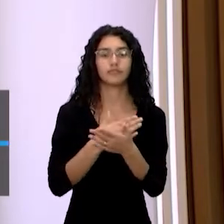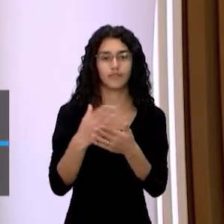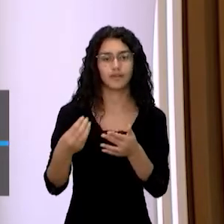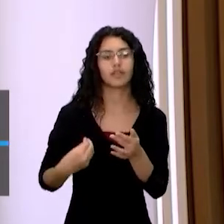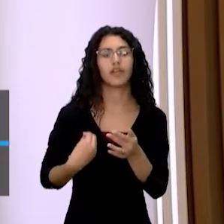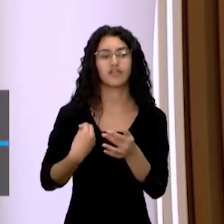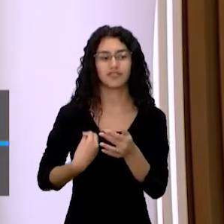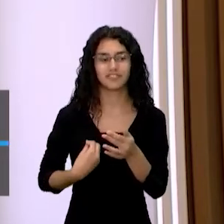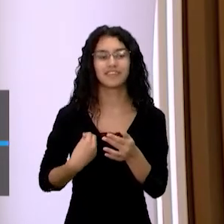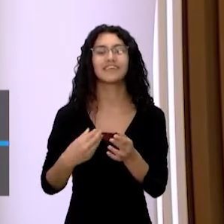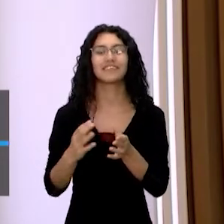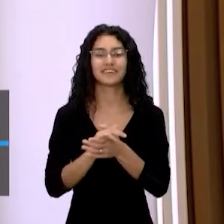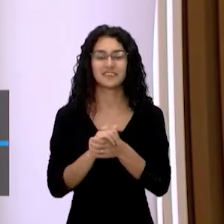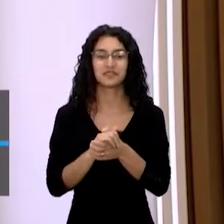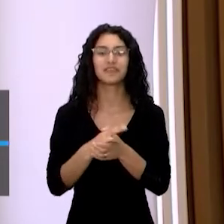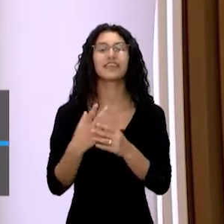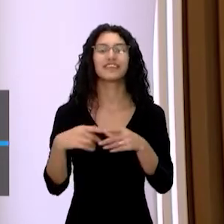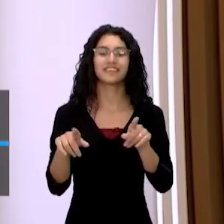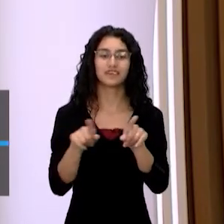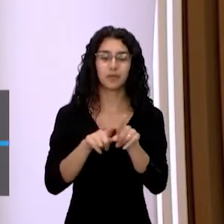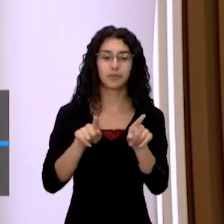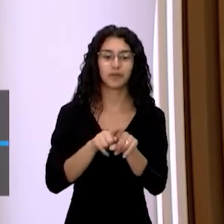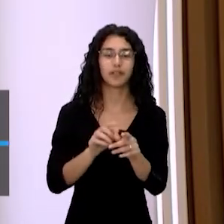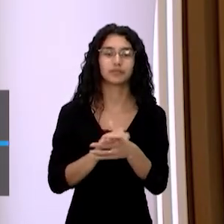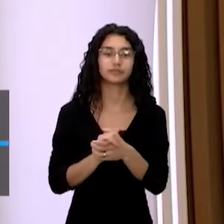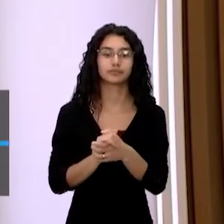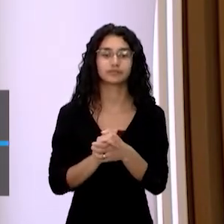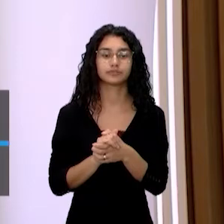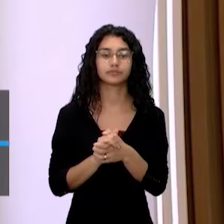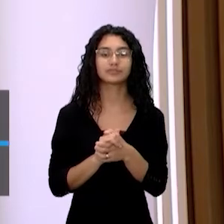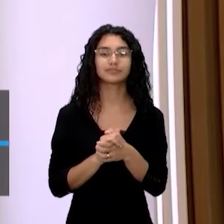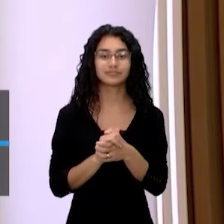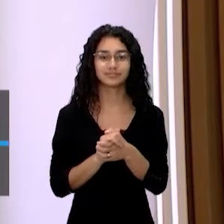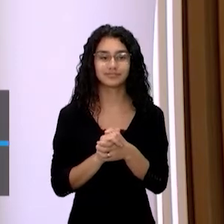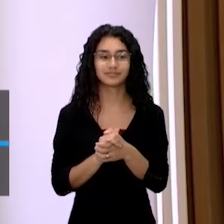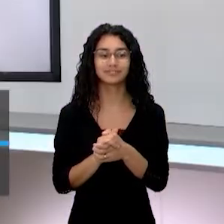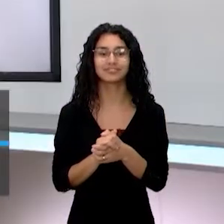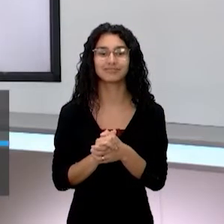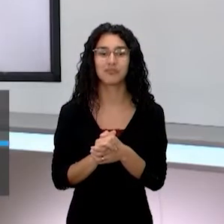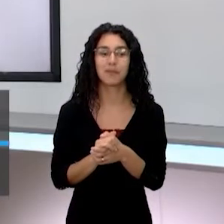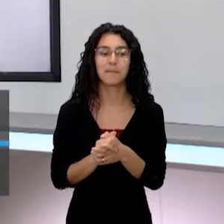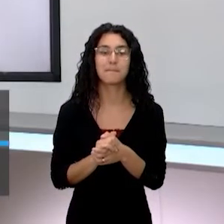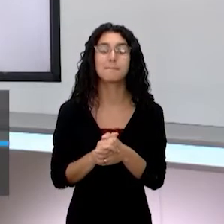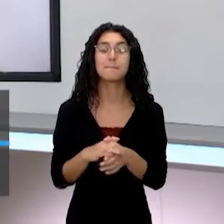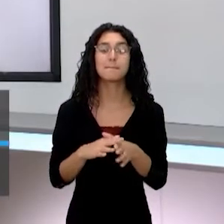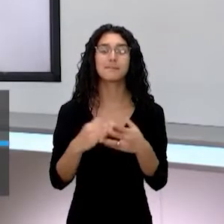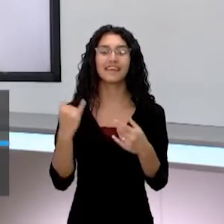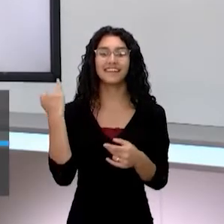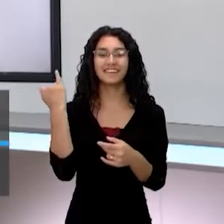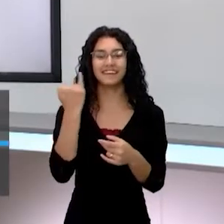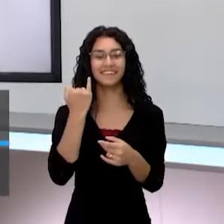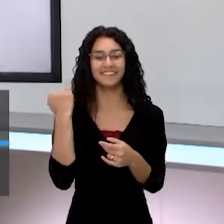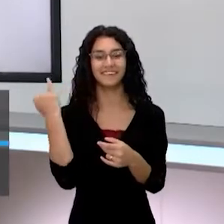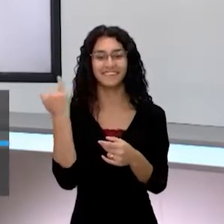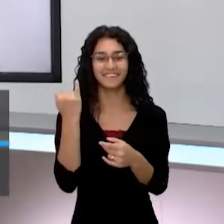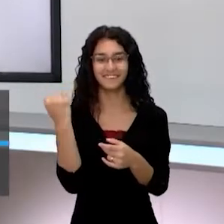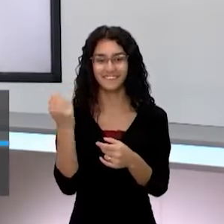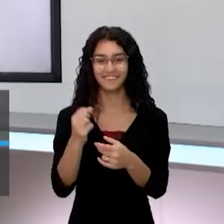vida na Terra, também através aí da panspermia, né? Panspermia. E é uma coisa muito importante, que a gente fala, por